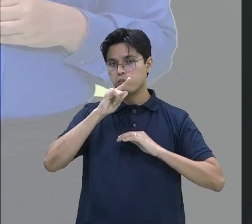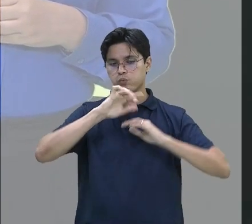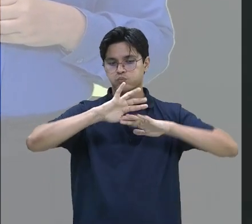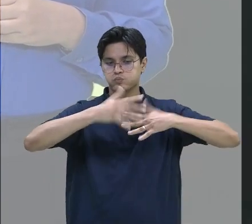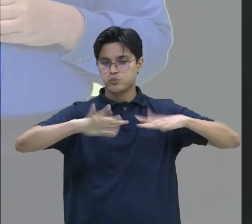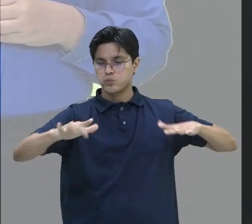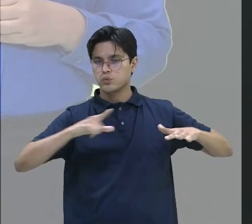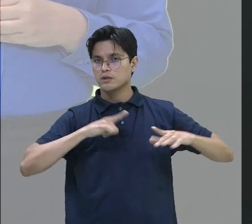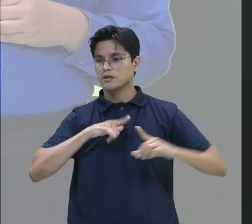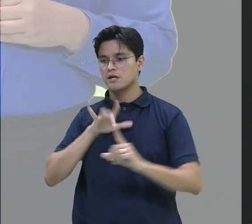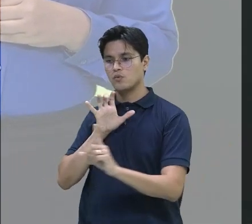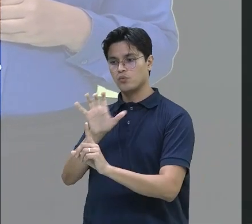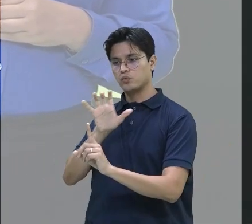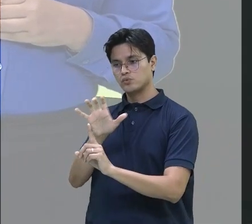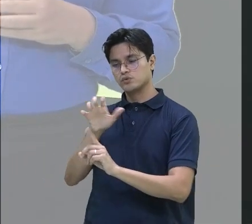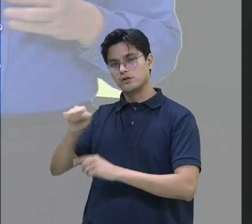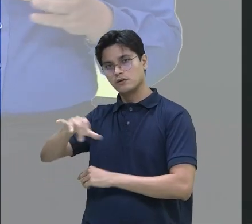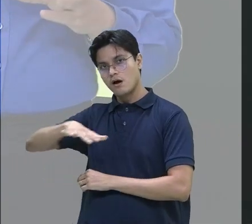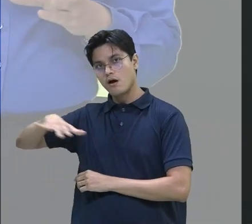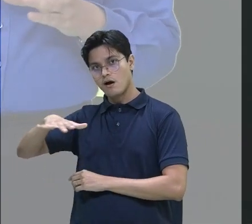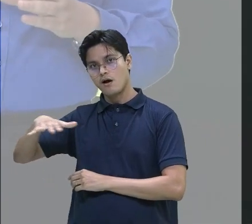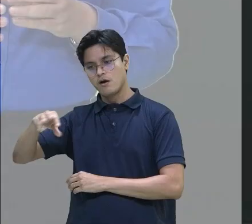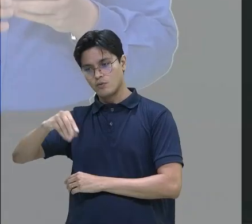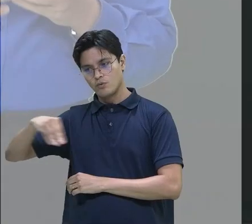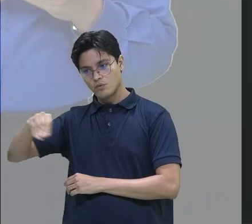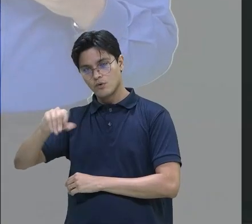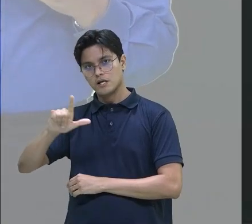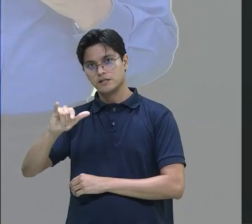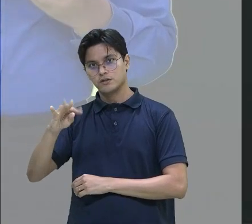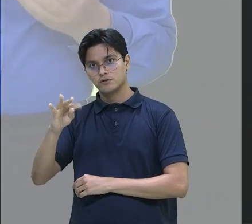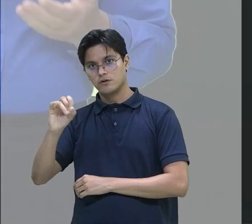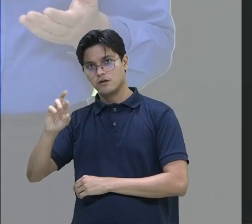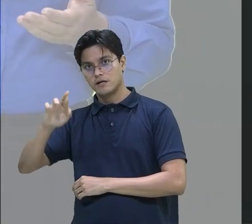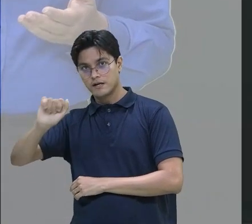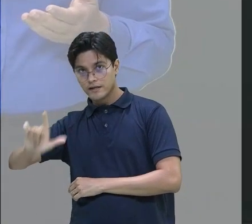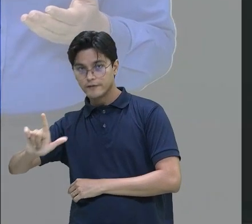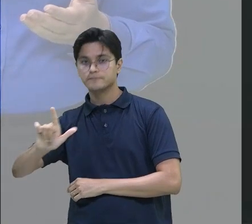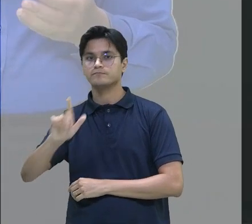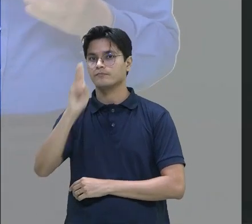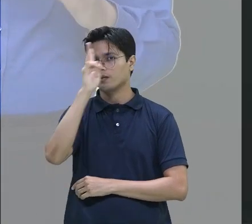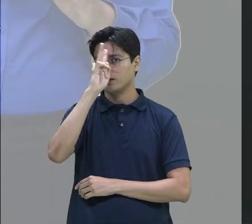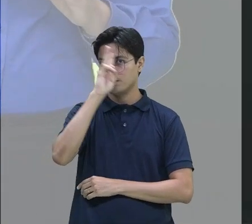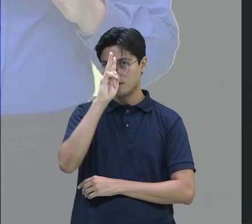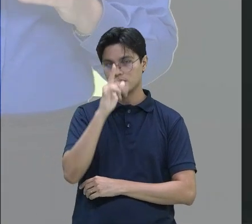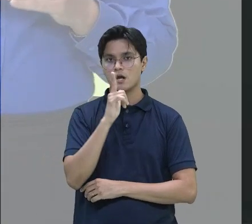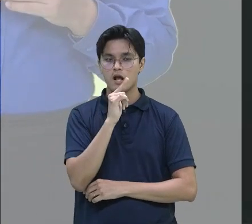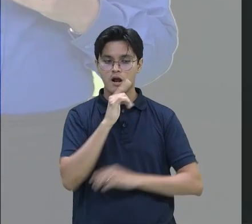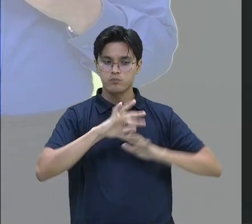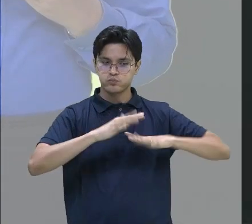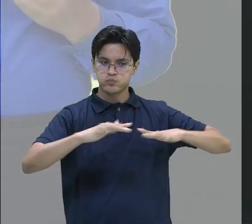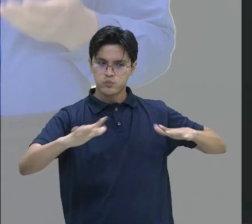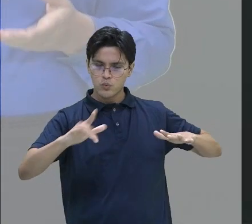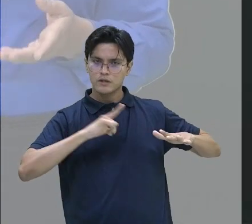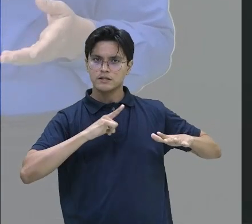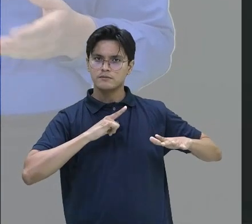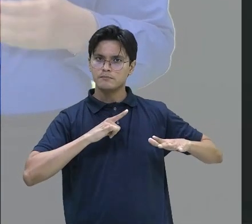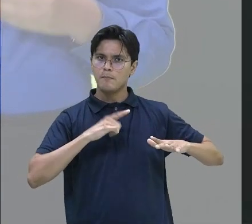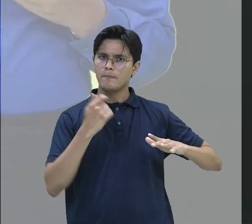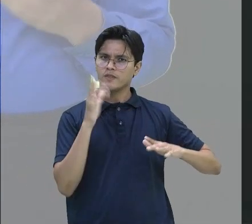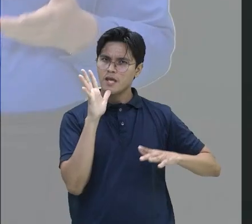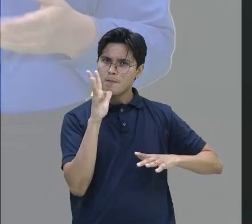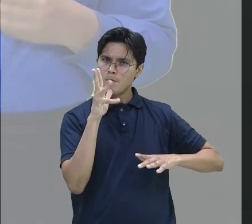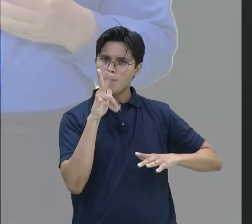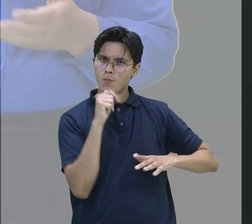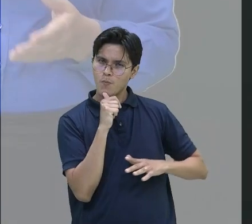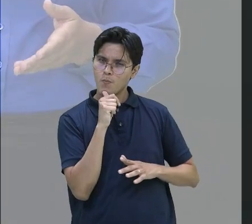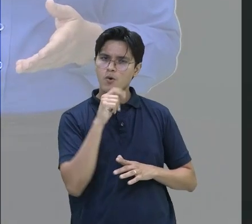clima mais ameno. Lembrando que a água, ela leva mais tempo para se aquecer e também se